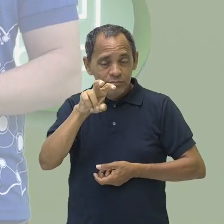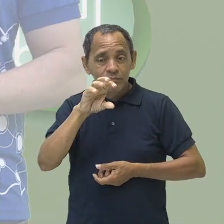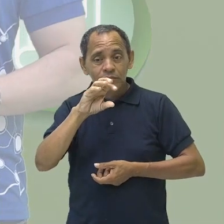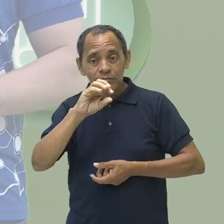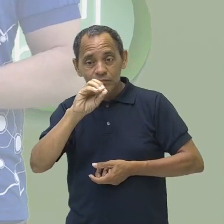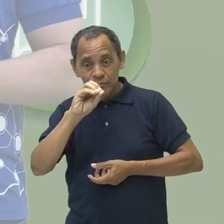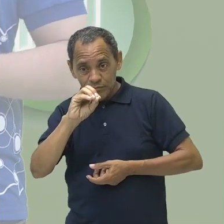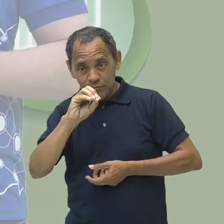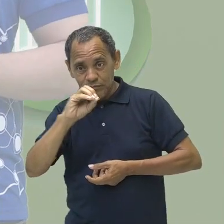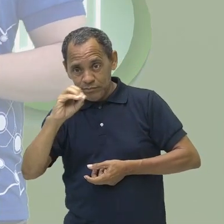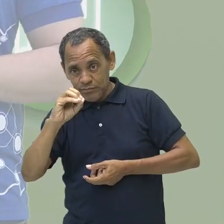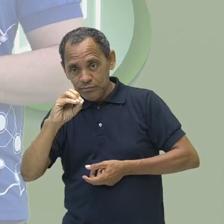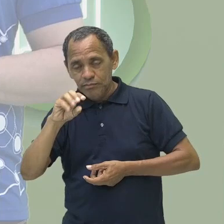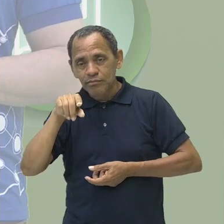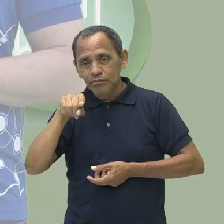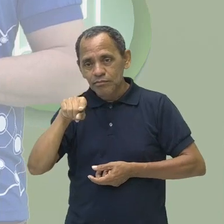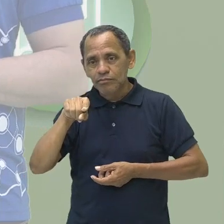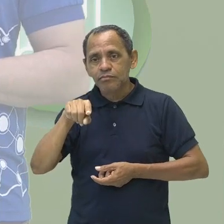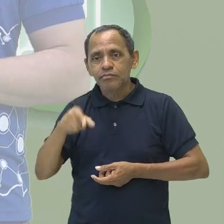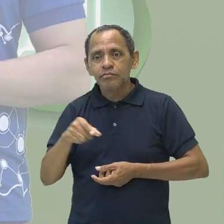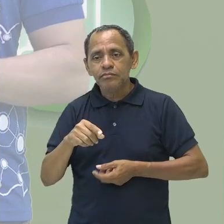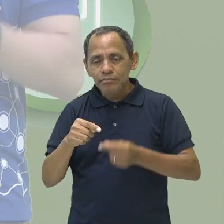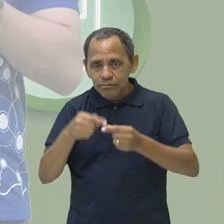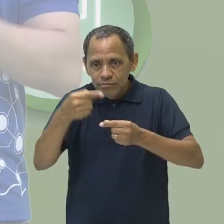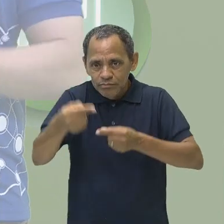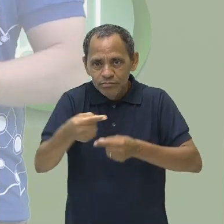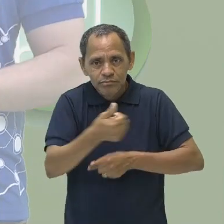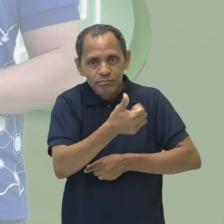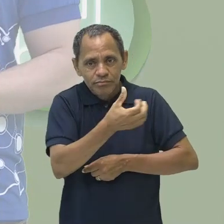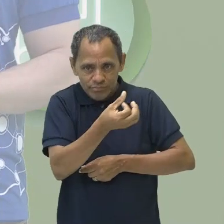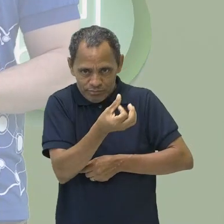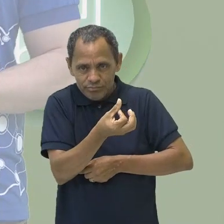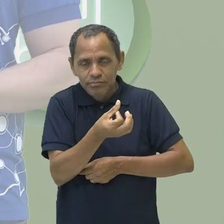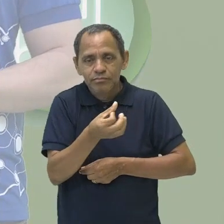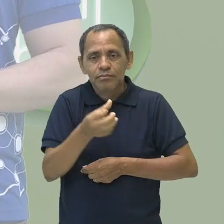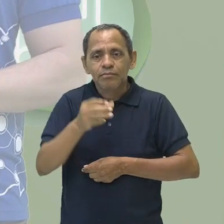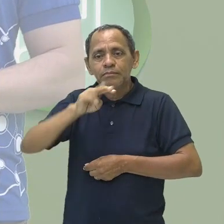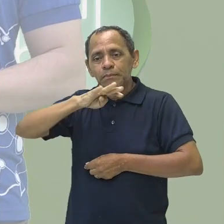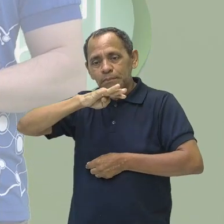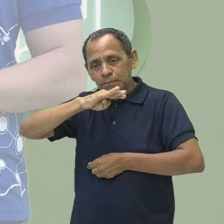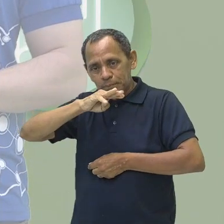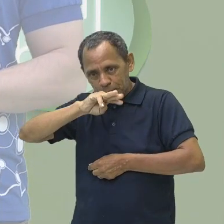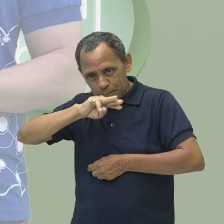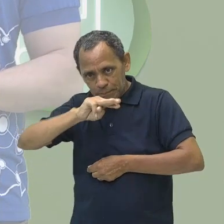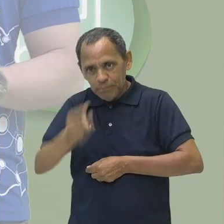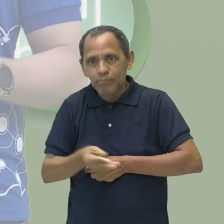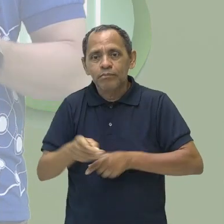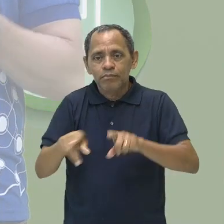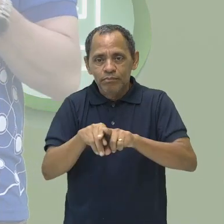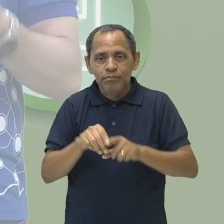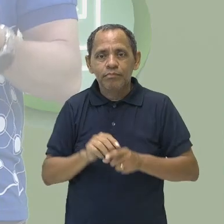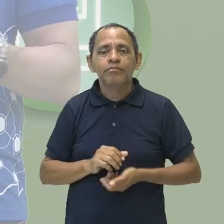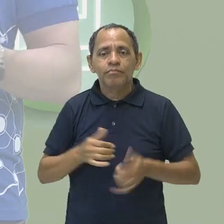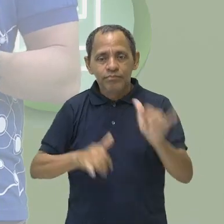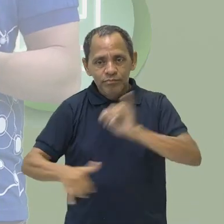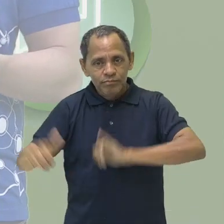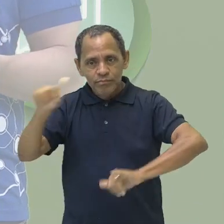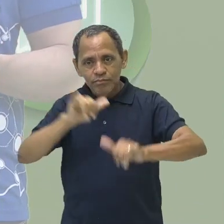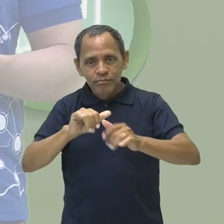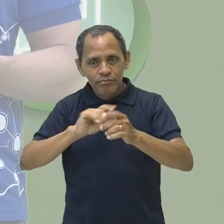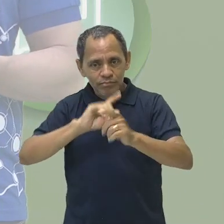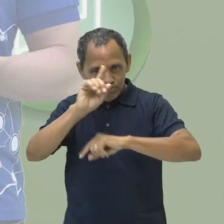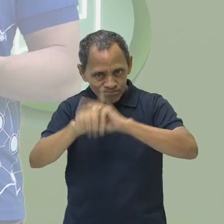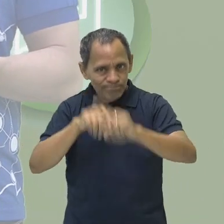em 16 milhões. E a química orgânica não parou de evoluir. Gradativamente, ela